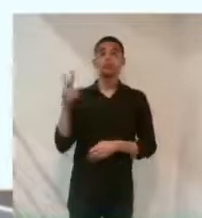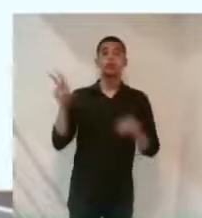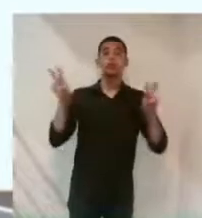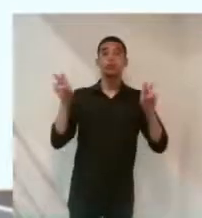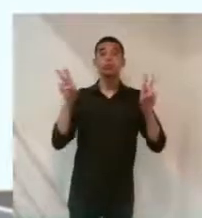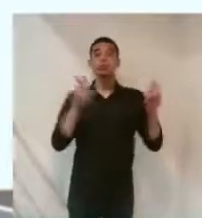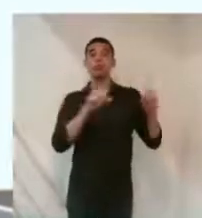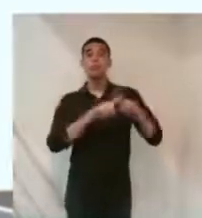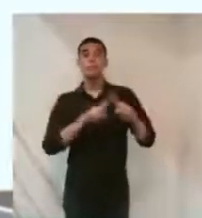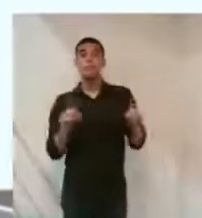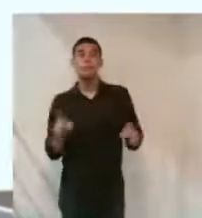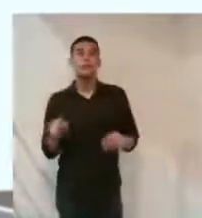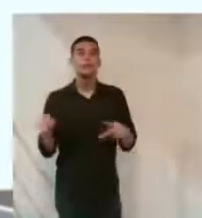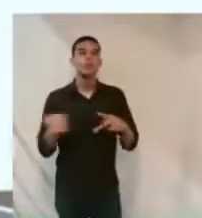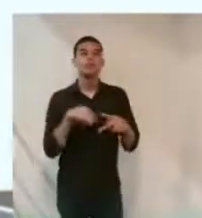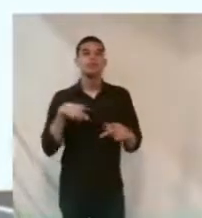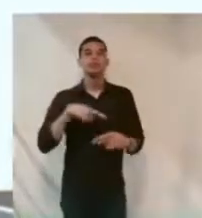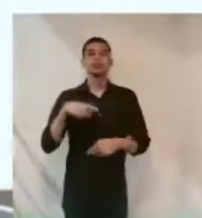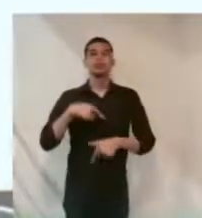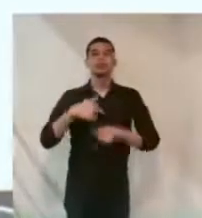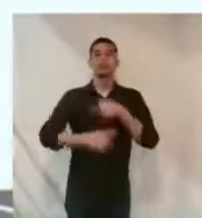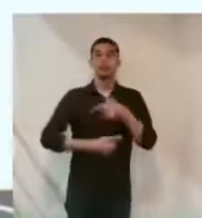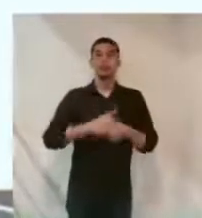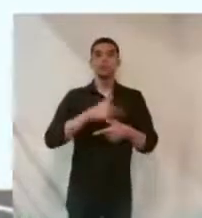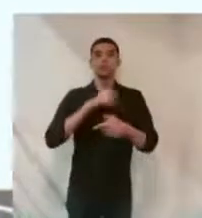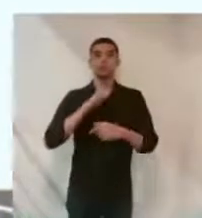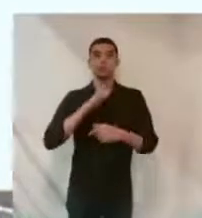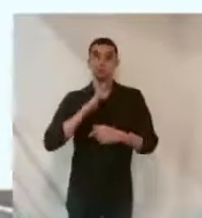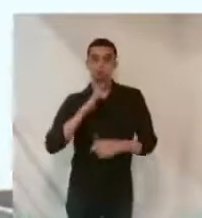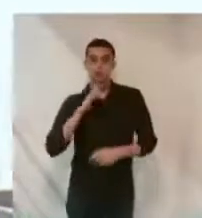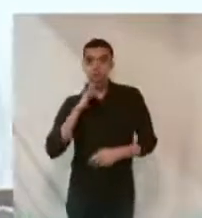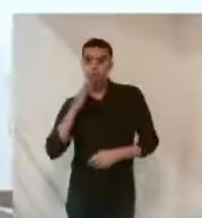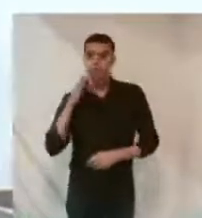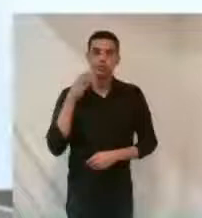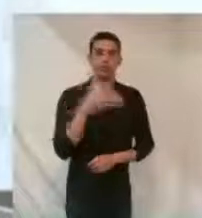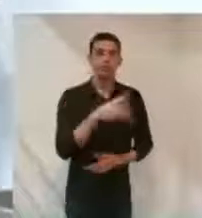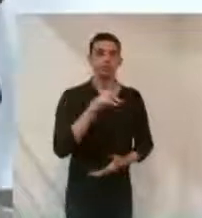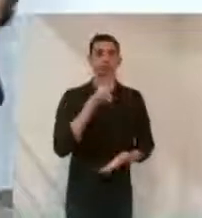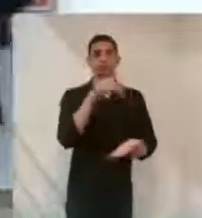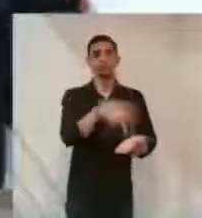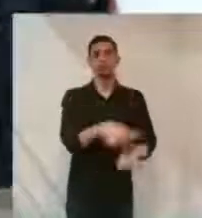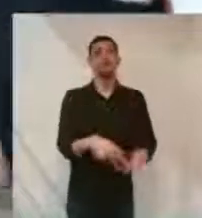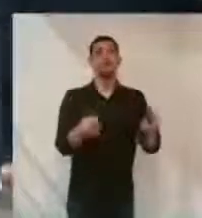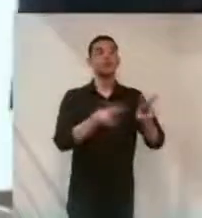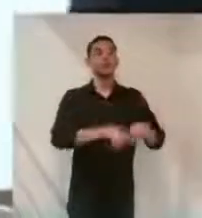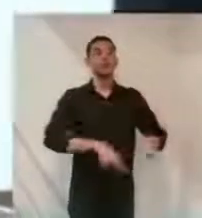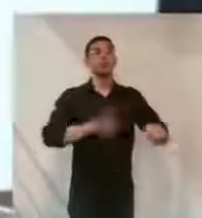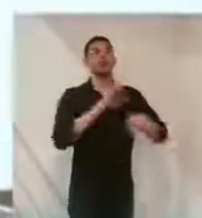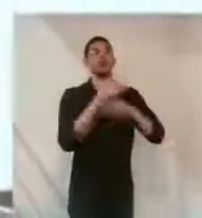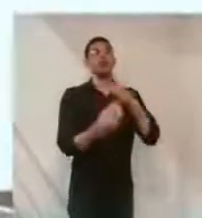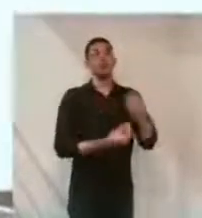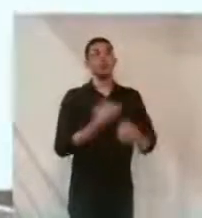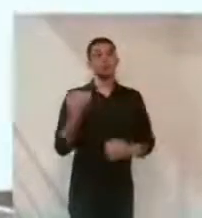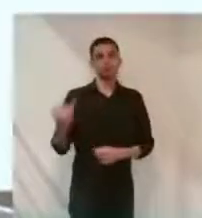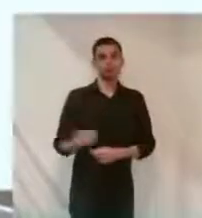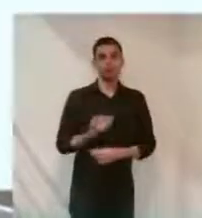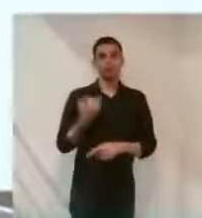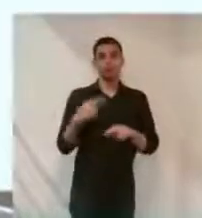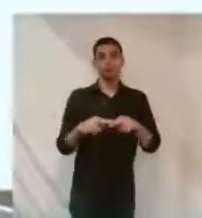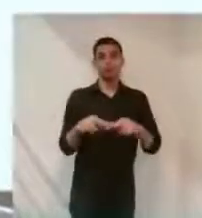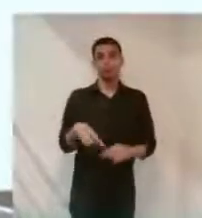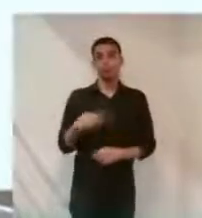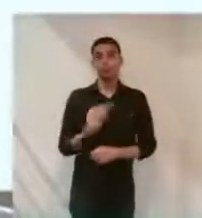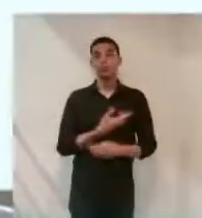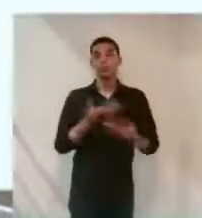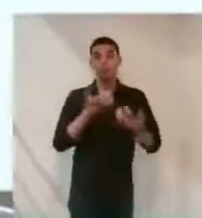Ministério Público faz de ir até o local e entender o processo é fundamental, porque para a gente poder colaborar, a gente precisa entender do tema que nós